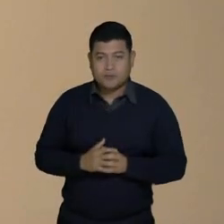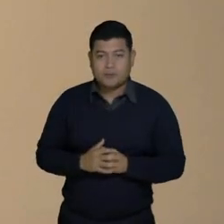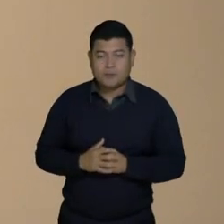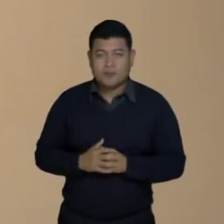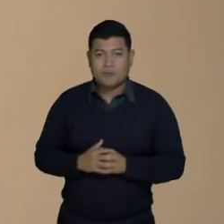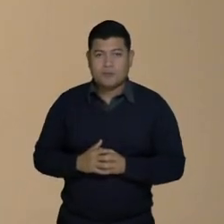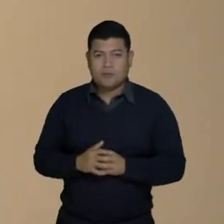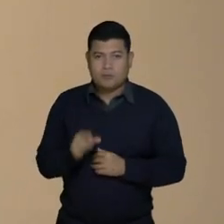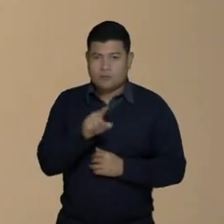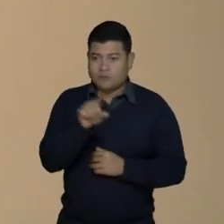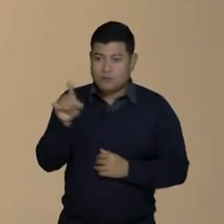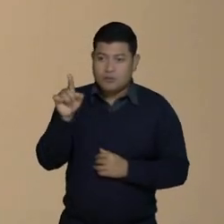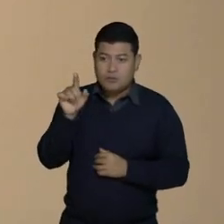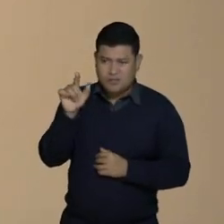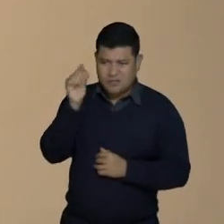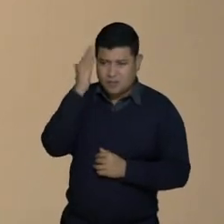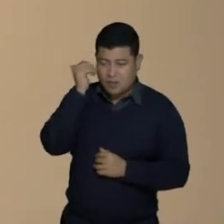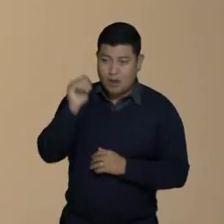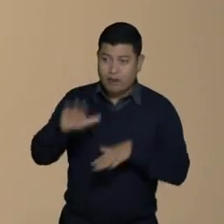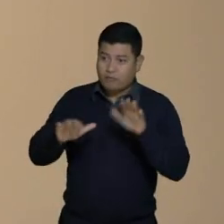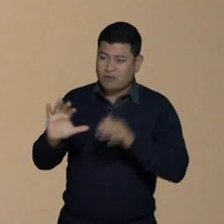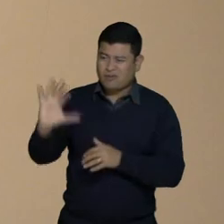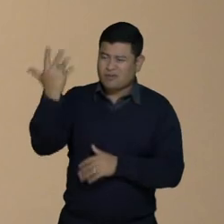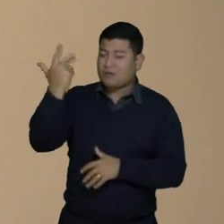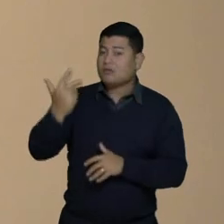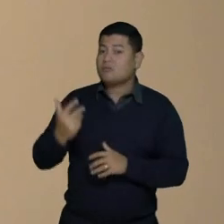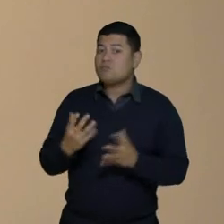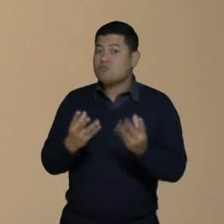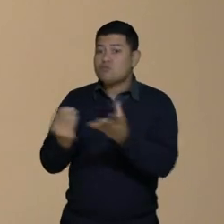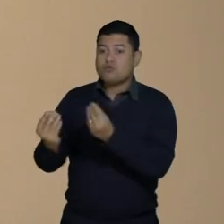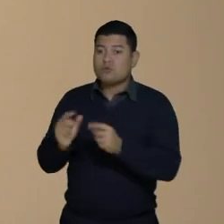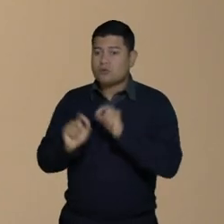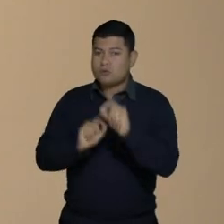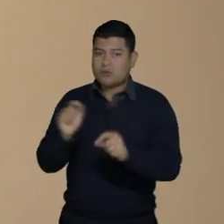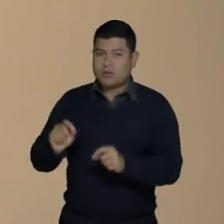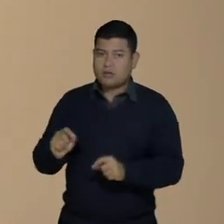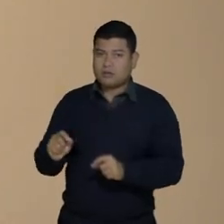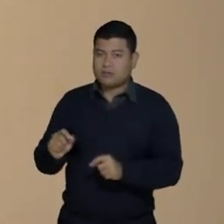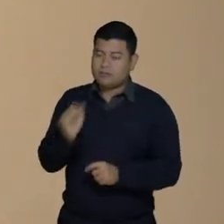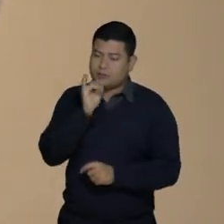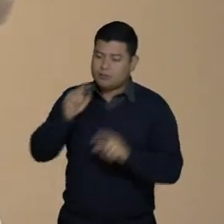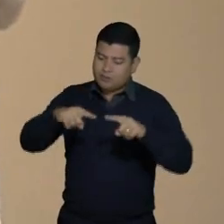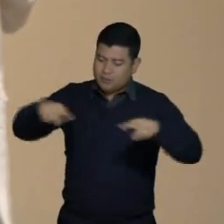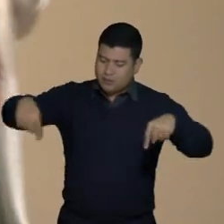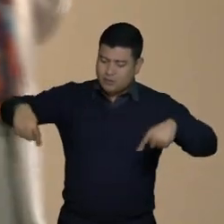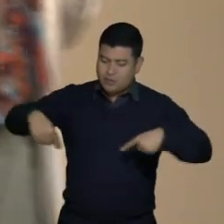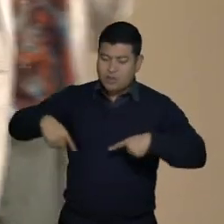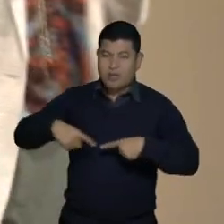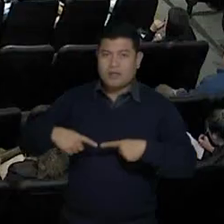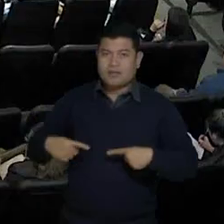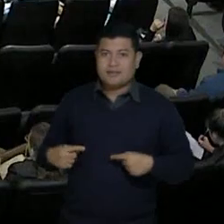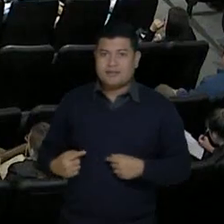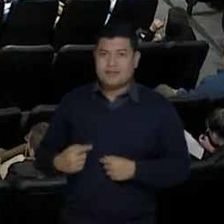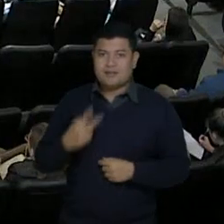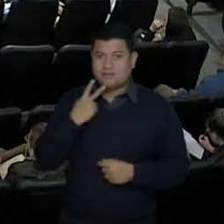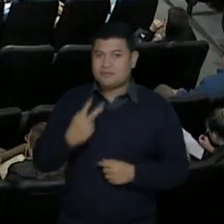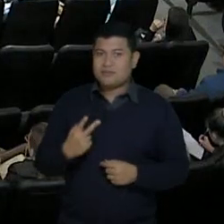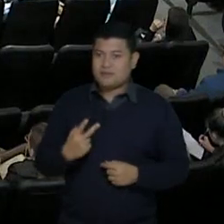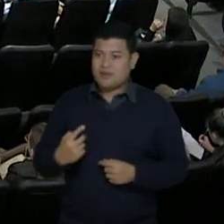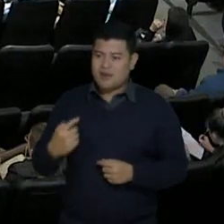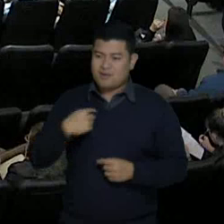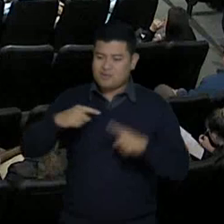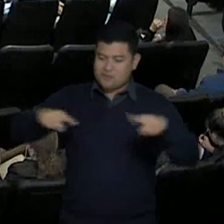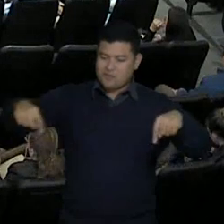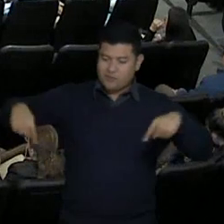acontece muitas vezes no chão da nossa sala de aula eu tô falando do chão da sala de aula porque